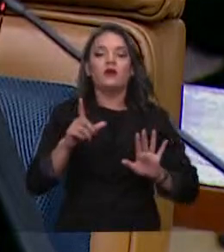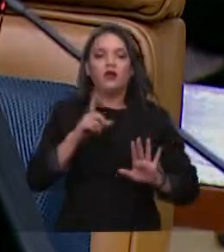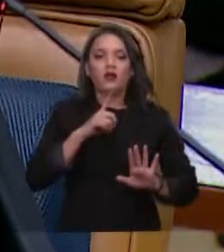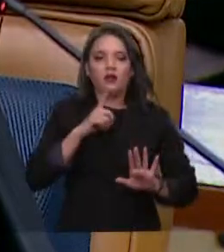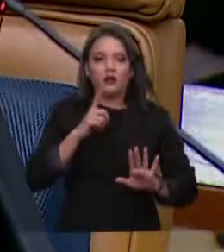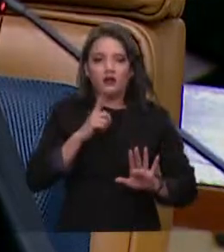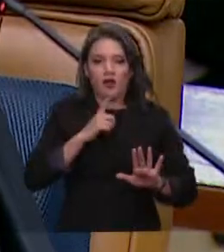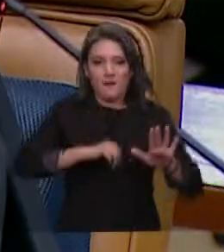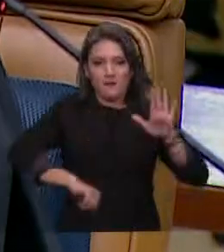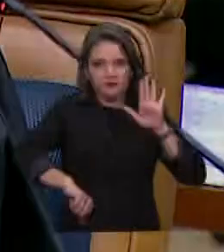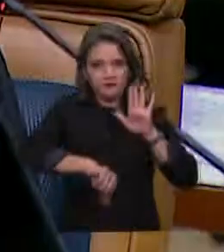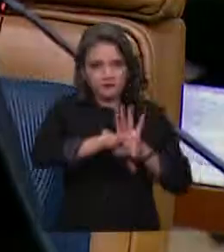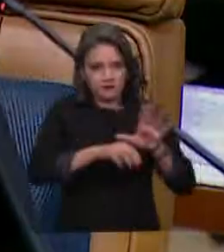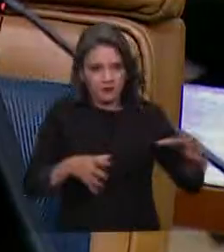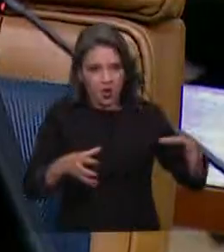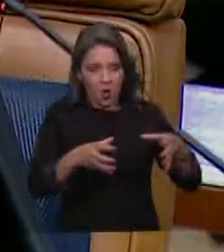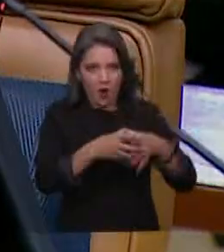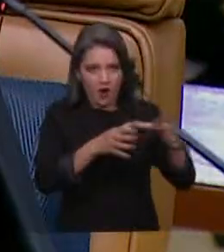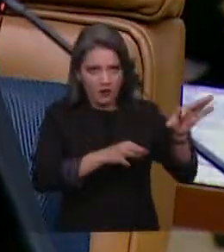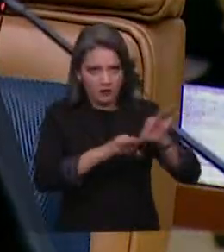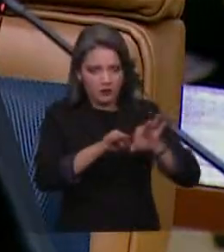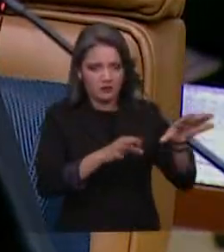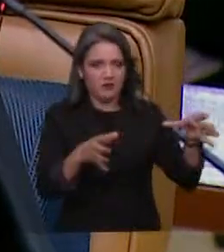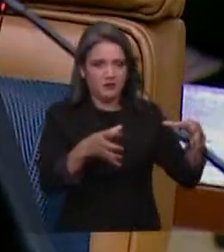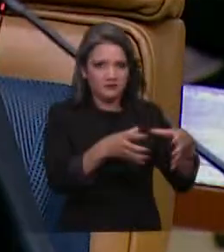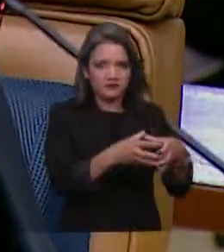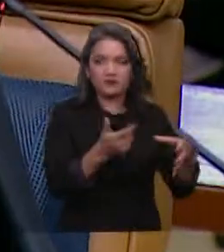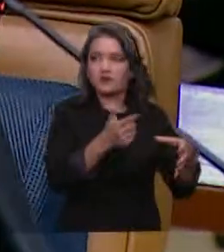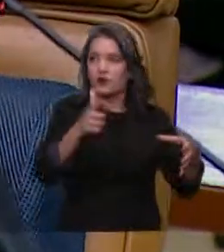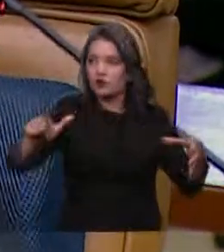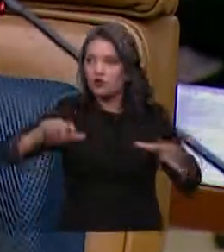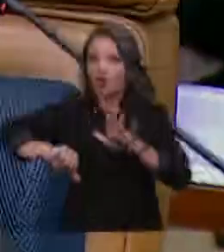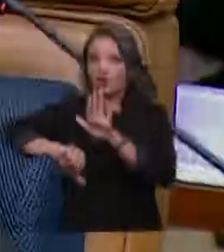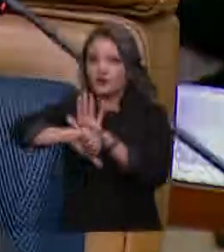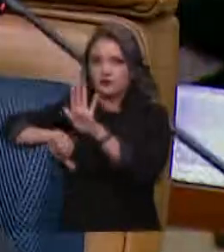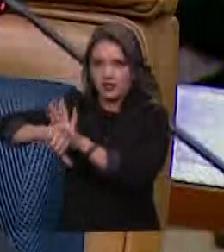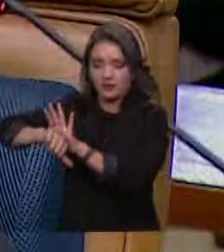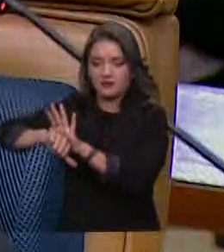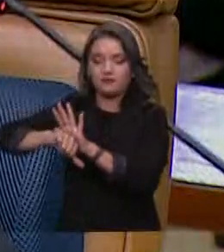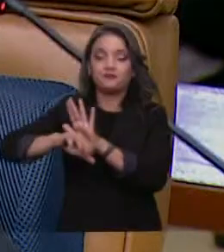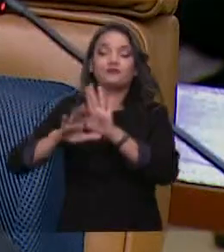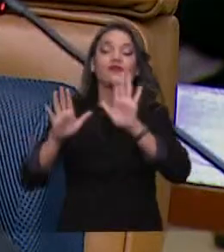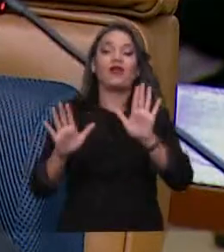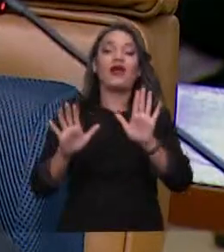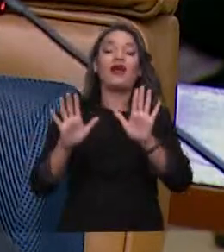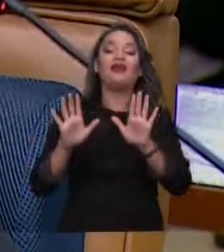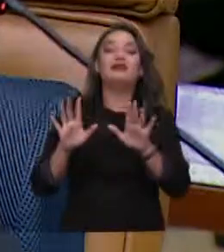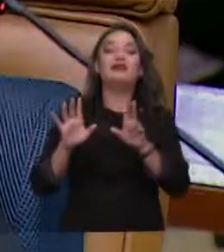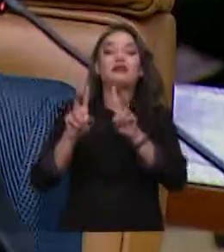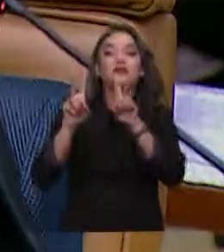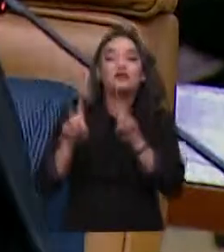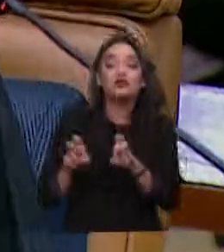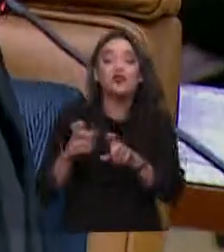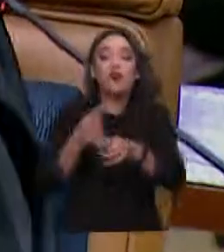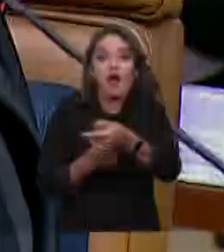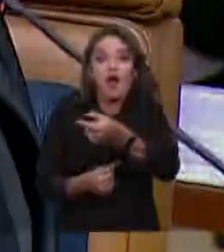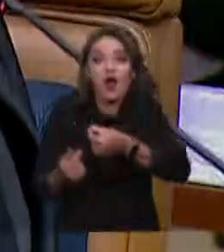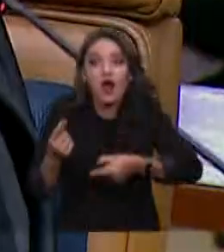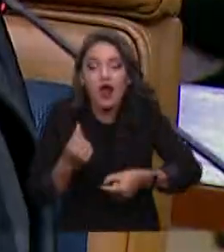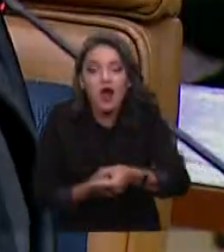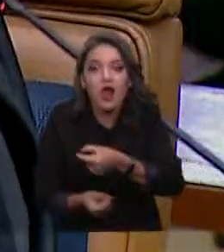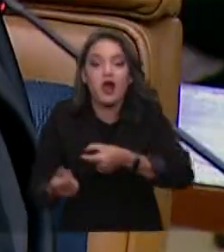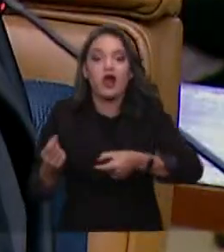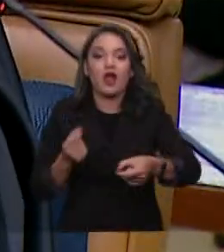delito de organização criminosa em relação aos demais delitos. Sim. E na lavagem de capitais, o